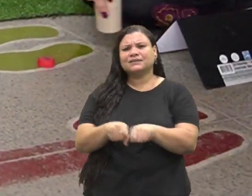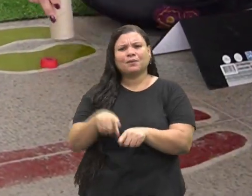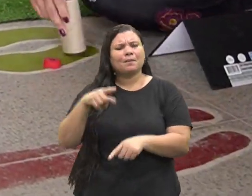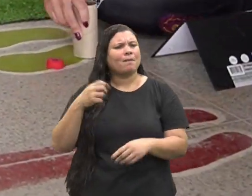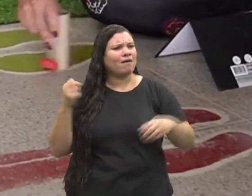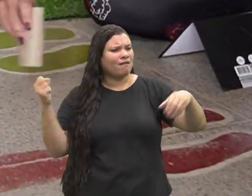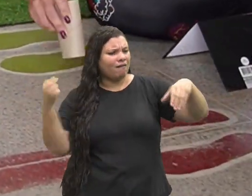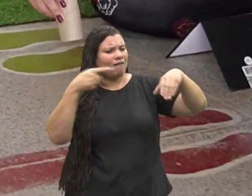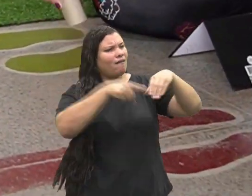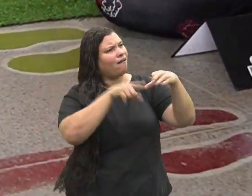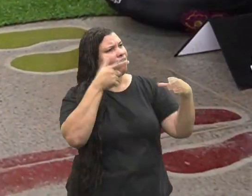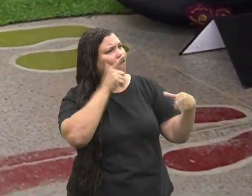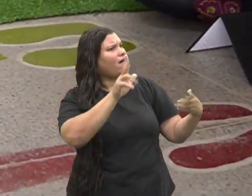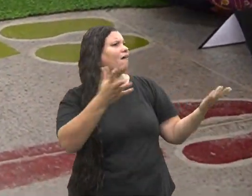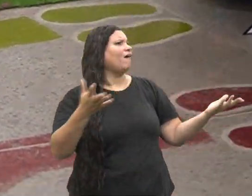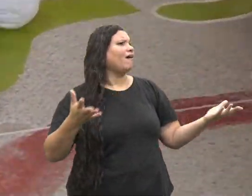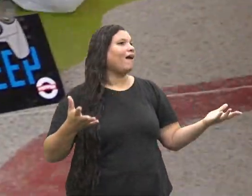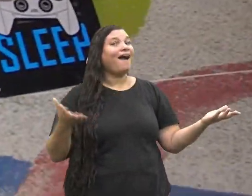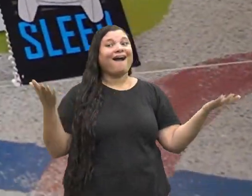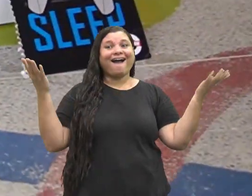Nossa!